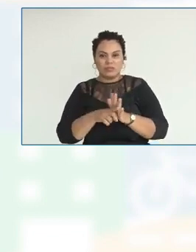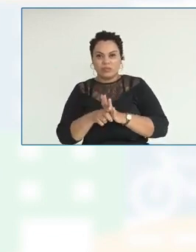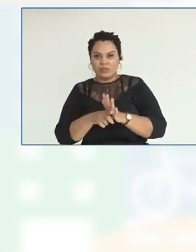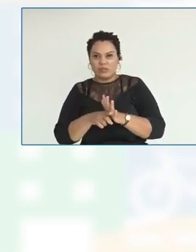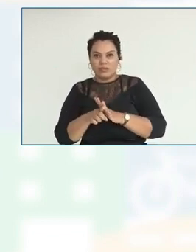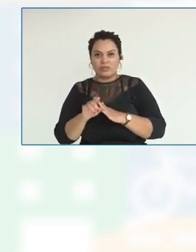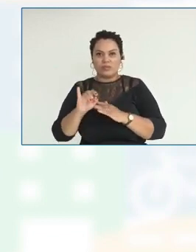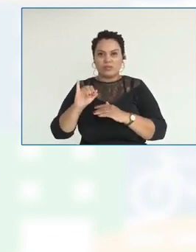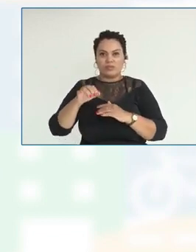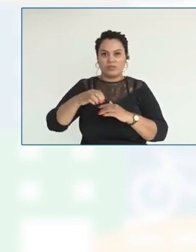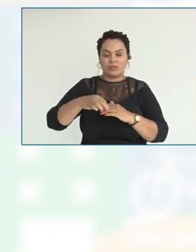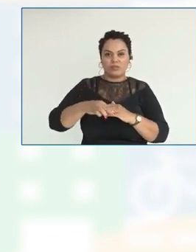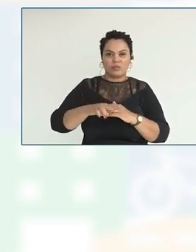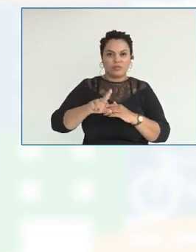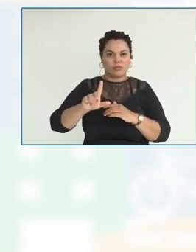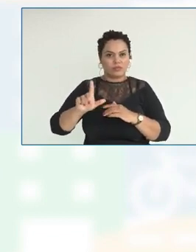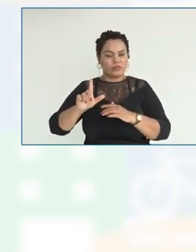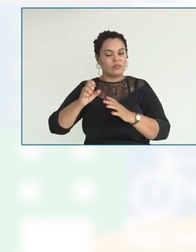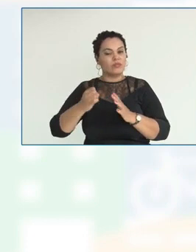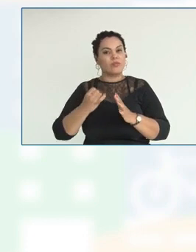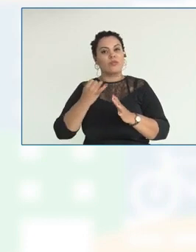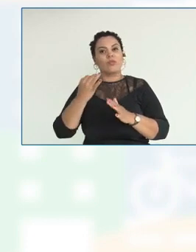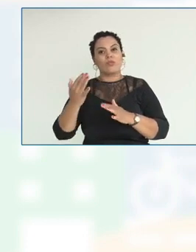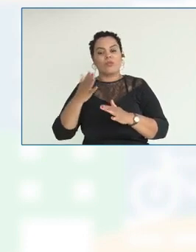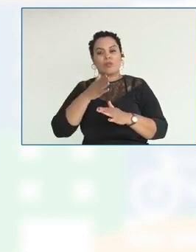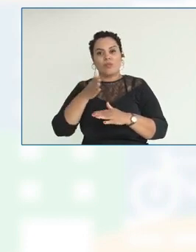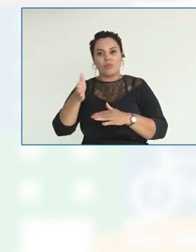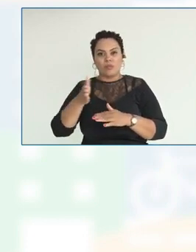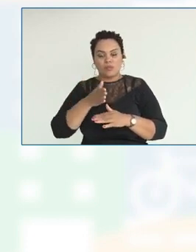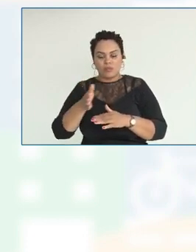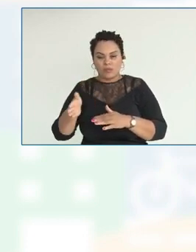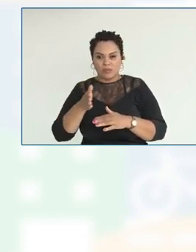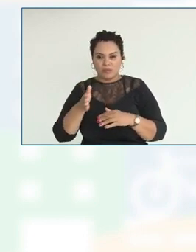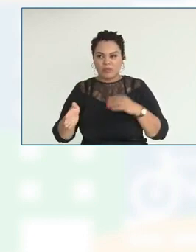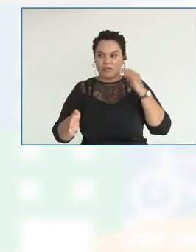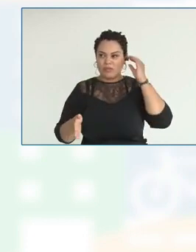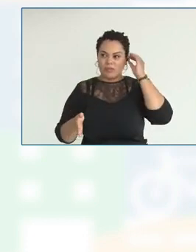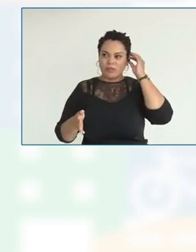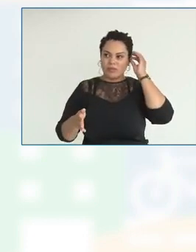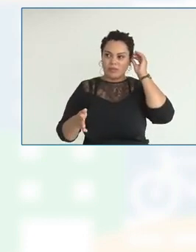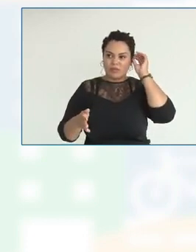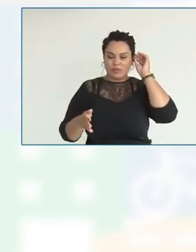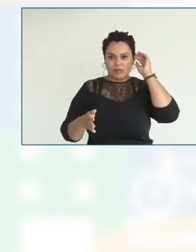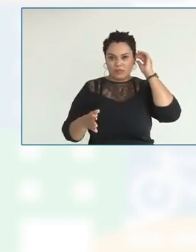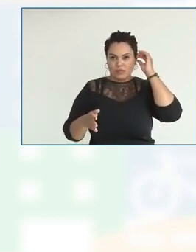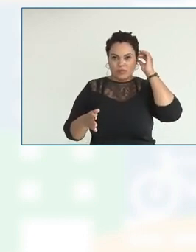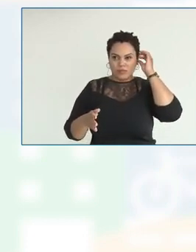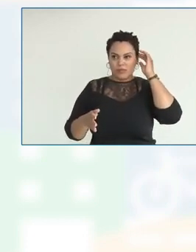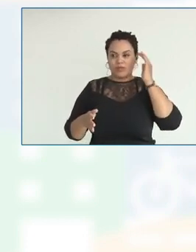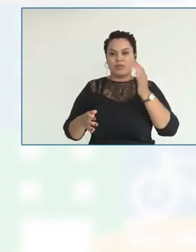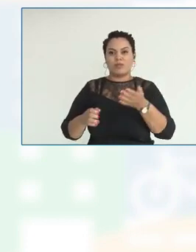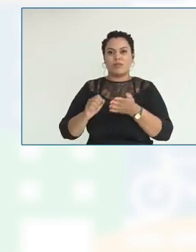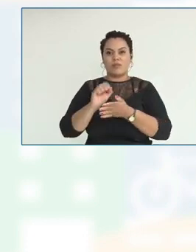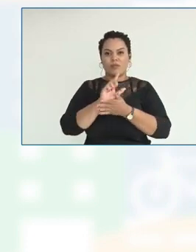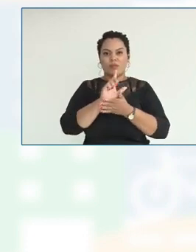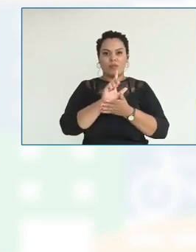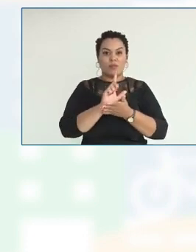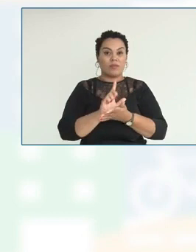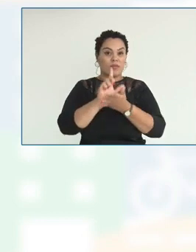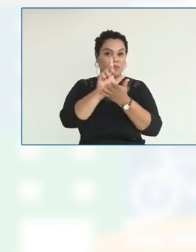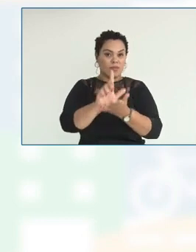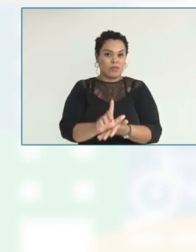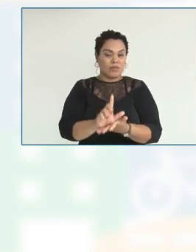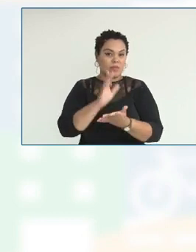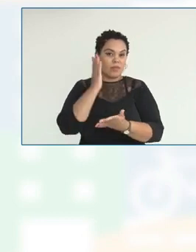IML, ou seja, visita no IML para levantamento de laudos, tá? E também o número de investigações no